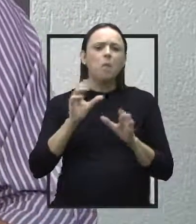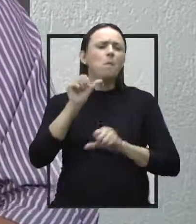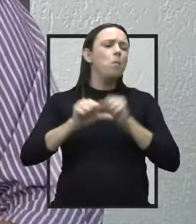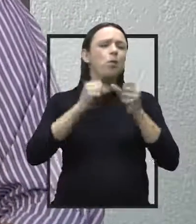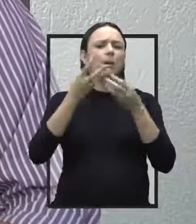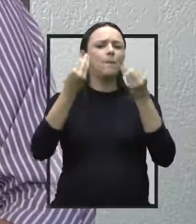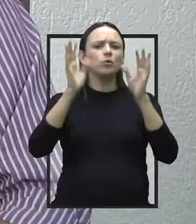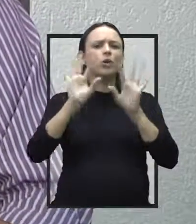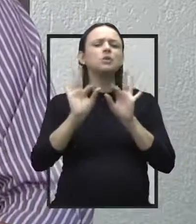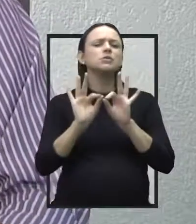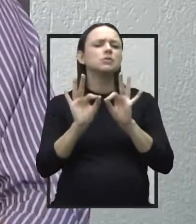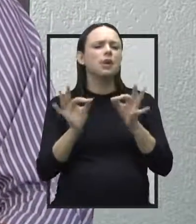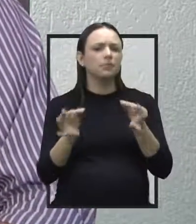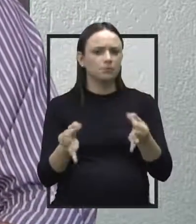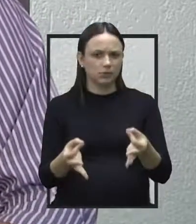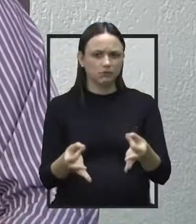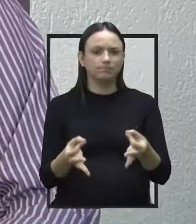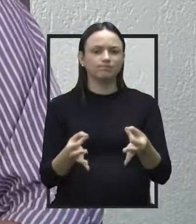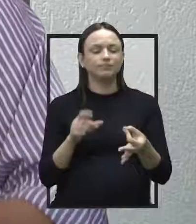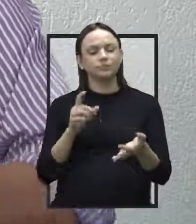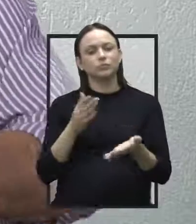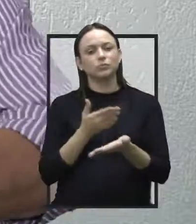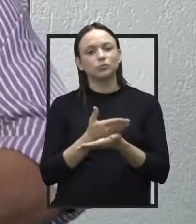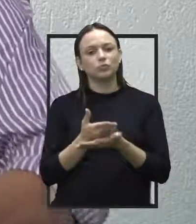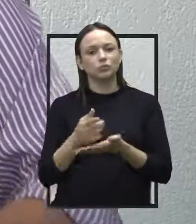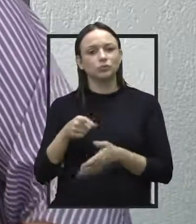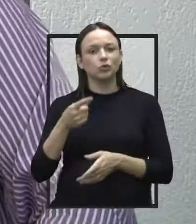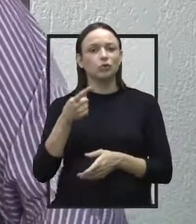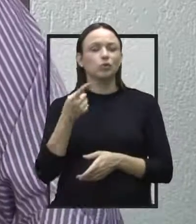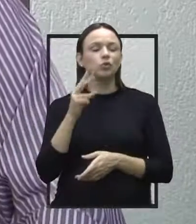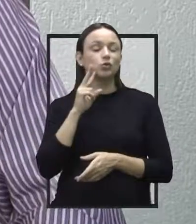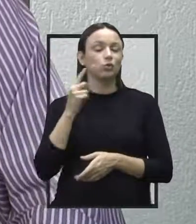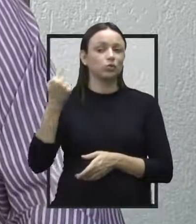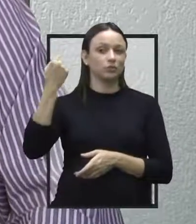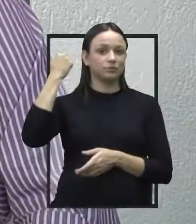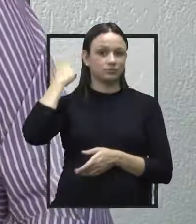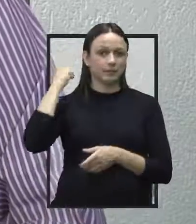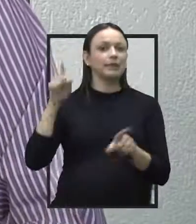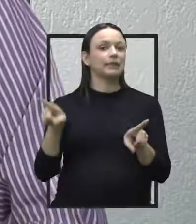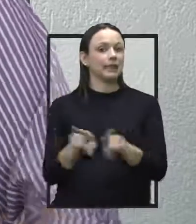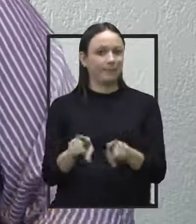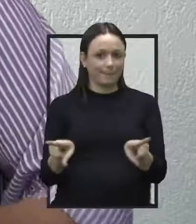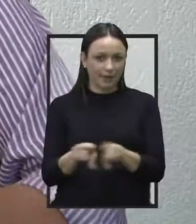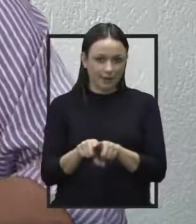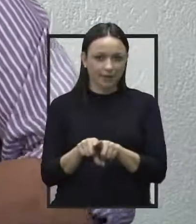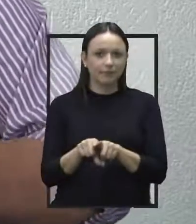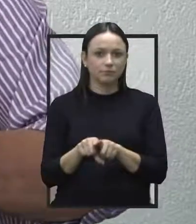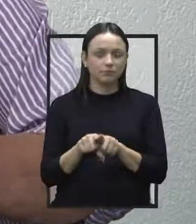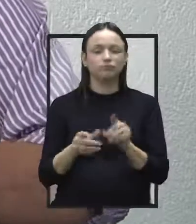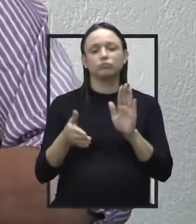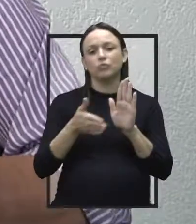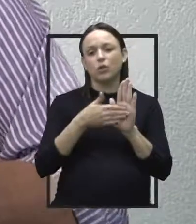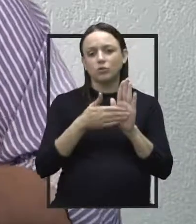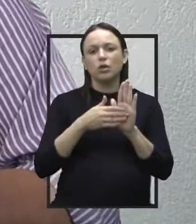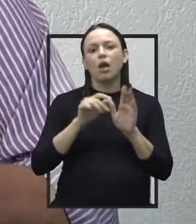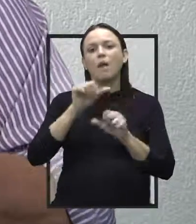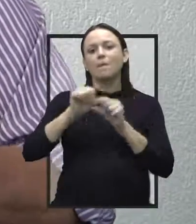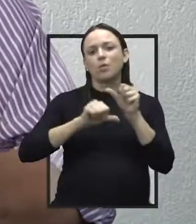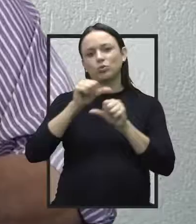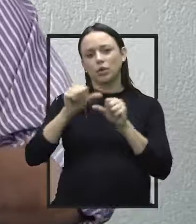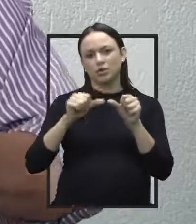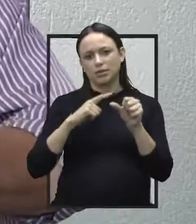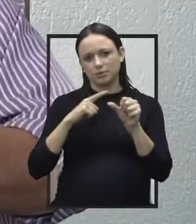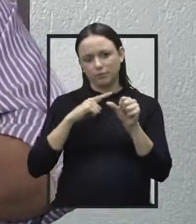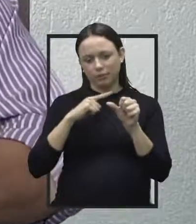muito o projeto, e nós então demos a entrada agora nessa última segunda-feira também, propondo algumas mudanças que eu